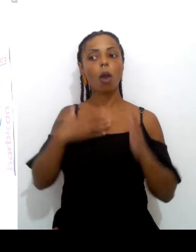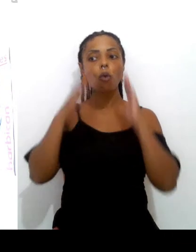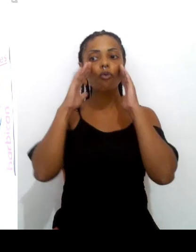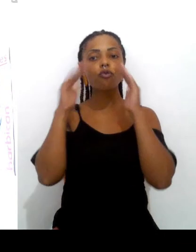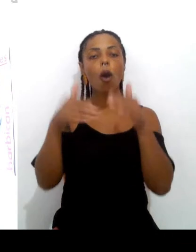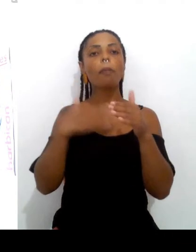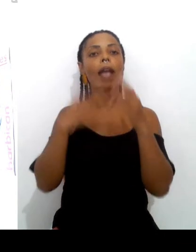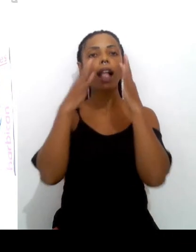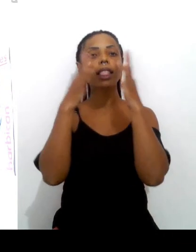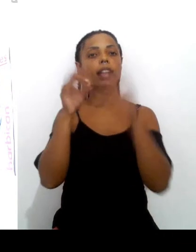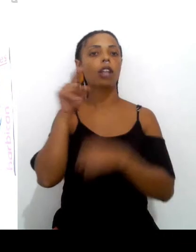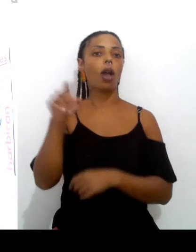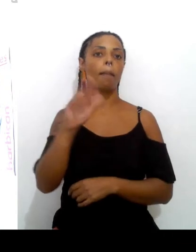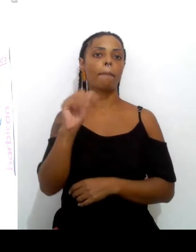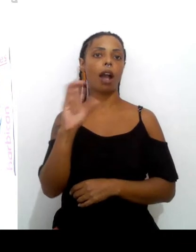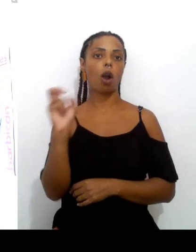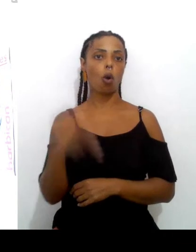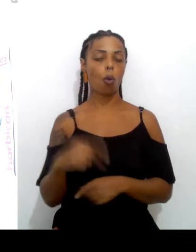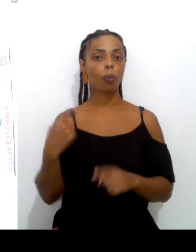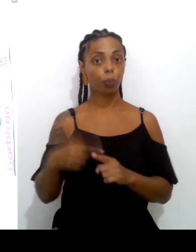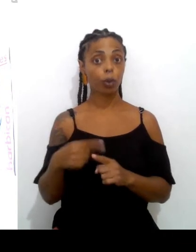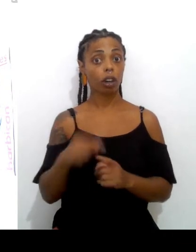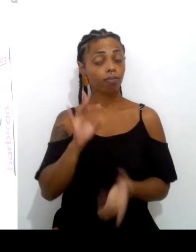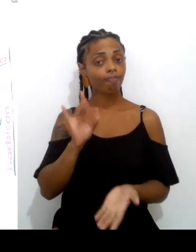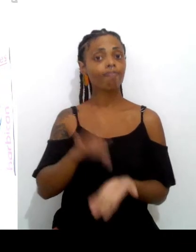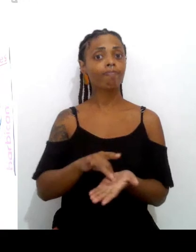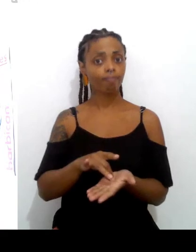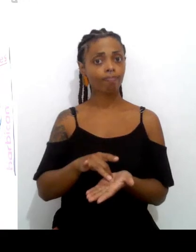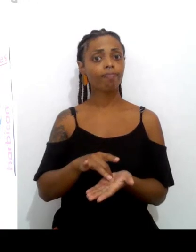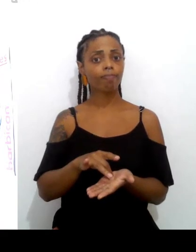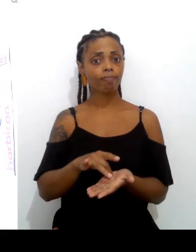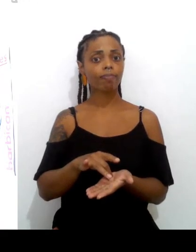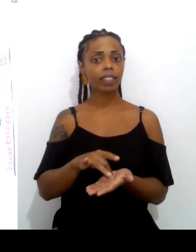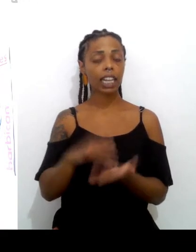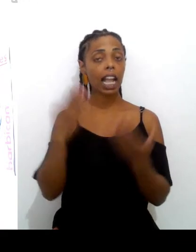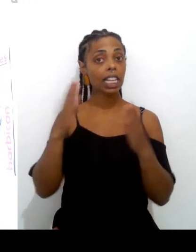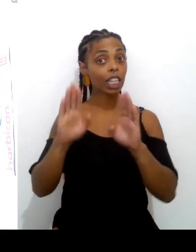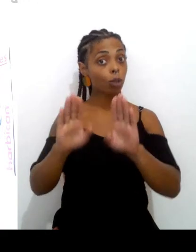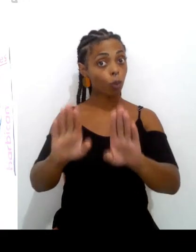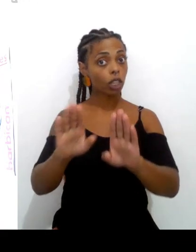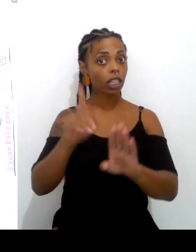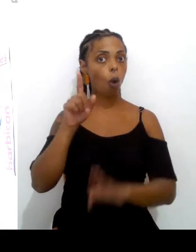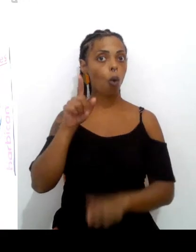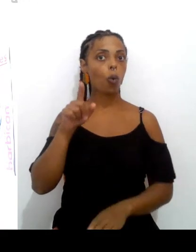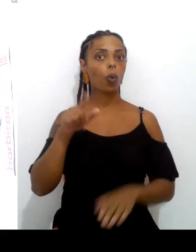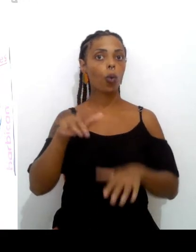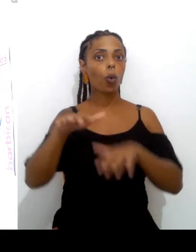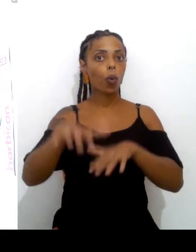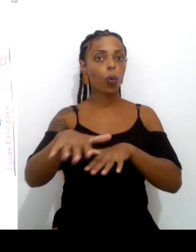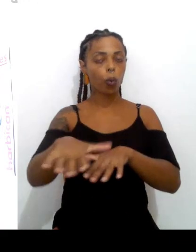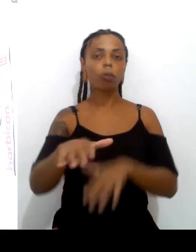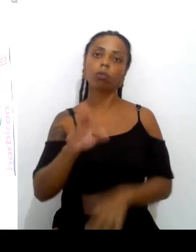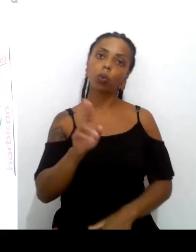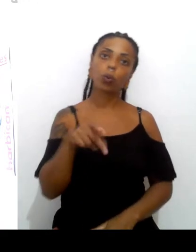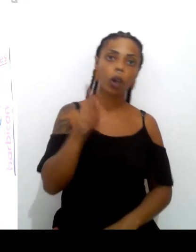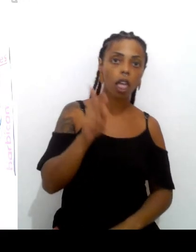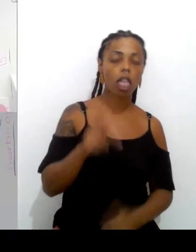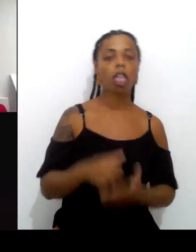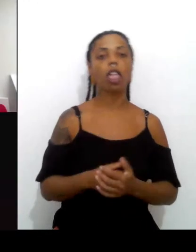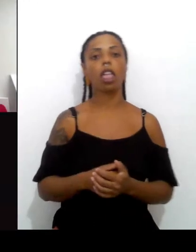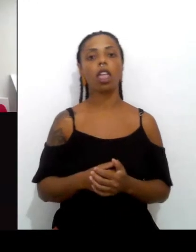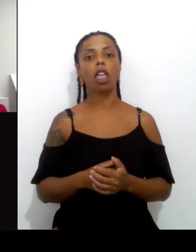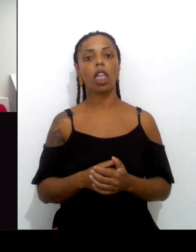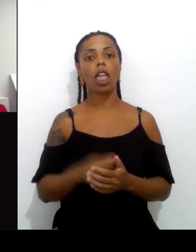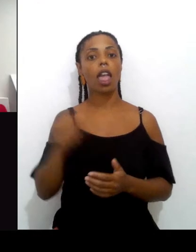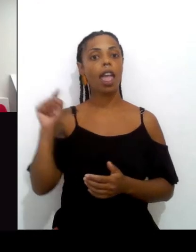Porque de fato pelo menos nas Exposições do Reino Unido ele é o nosso